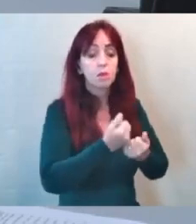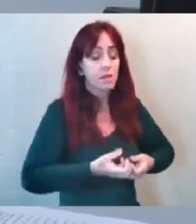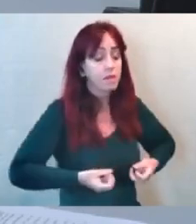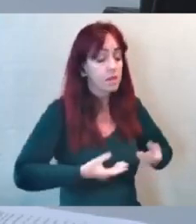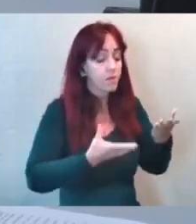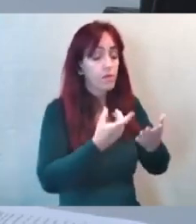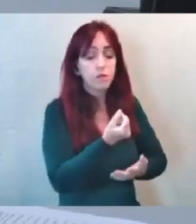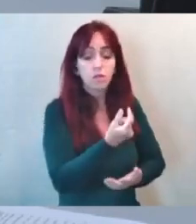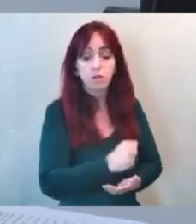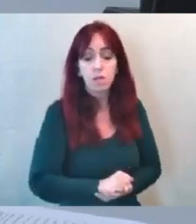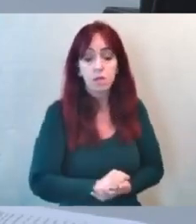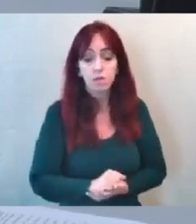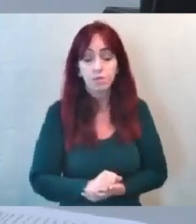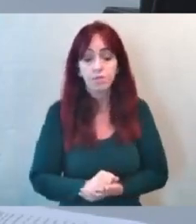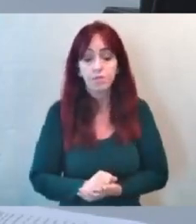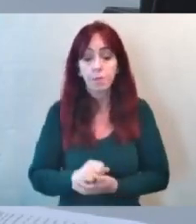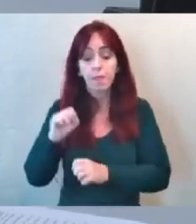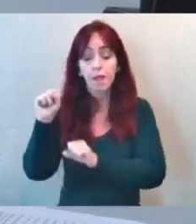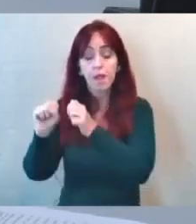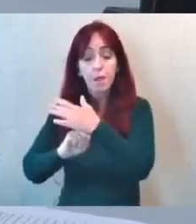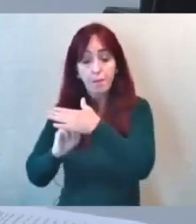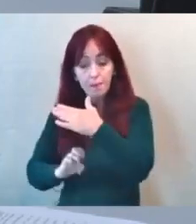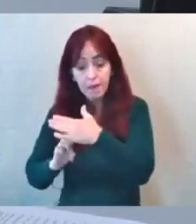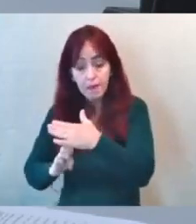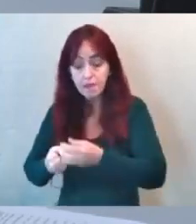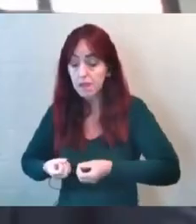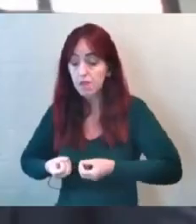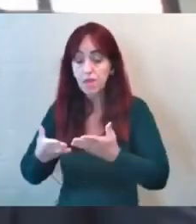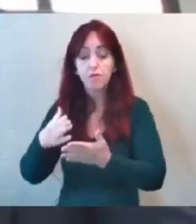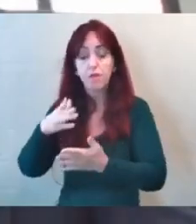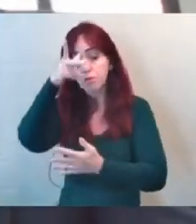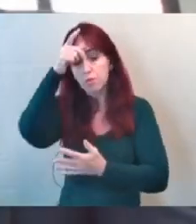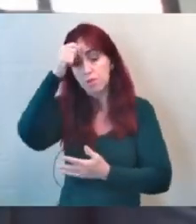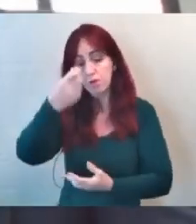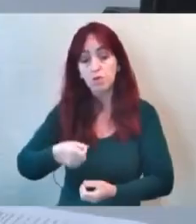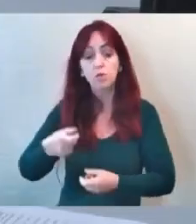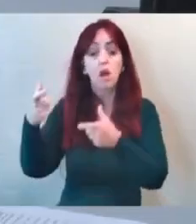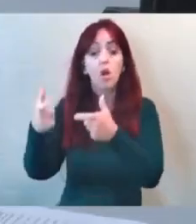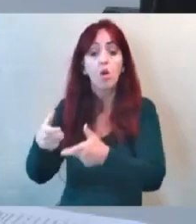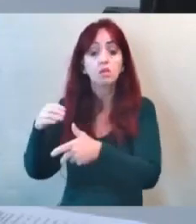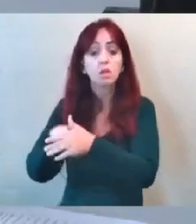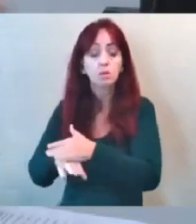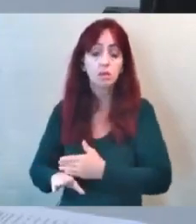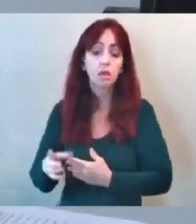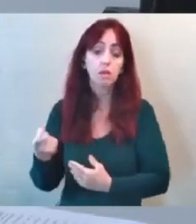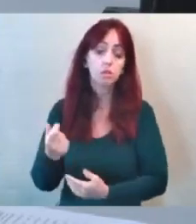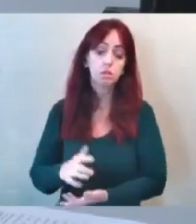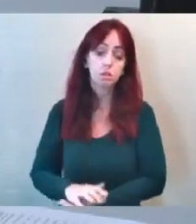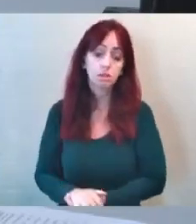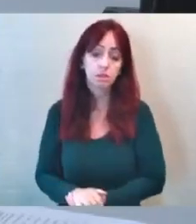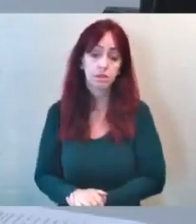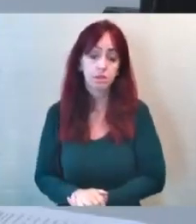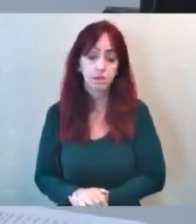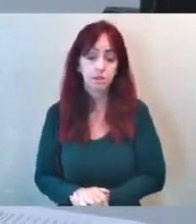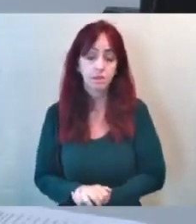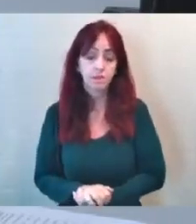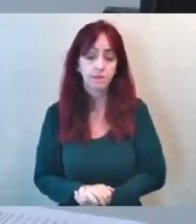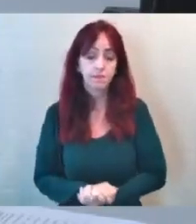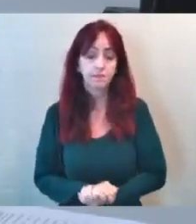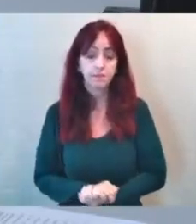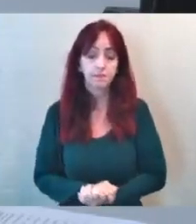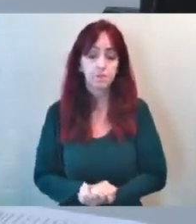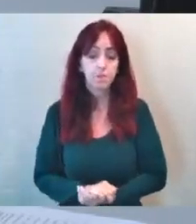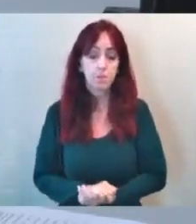devolve esse dinheiro para a prefeitura? Onde esse dinheiro está? É só isso que eu quero saber. Doutor Hércules Guerra, o senhor sabe me